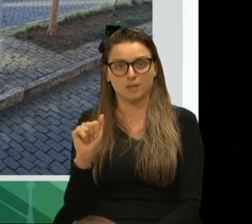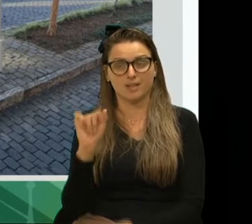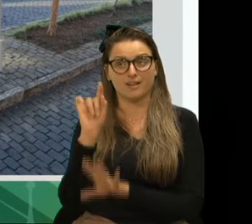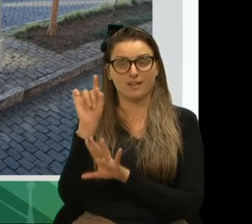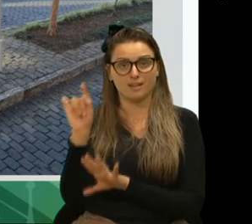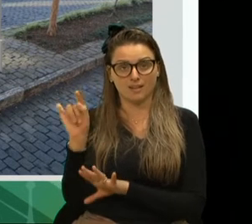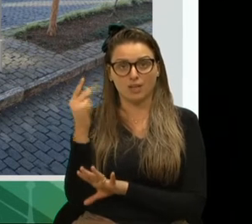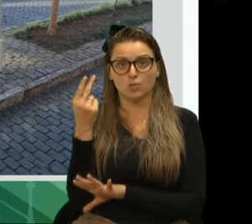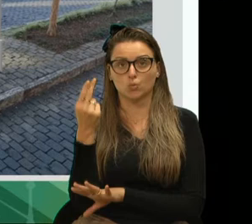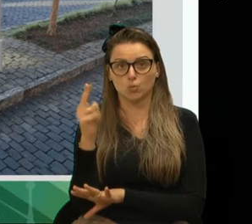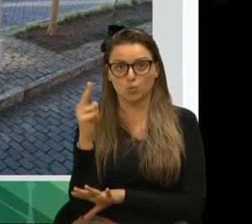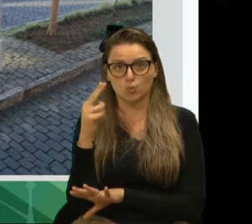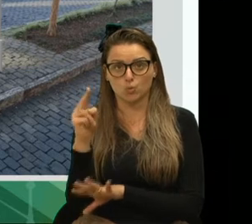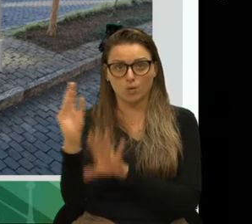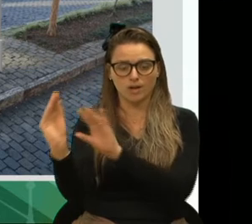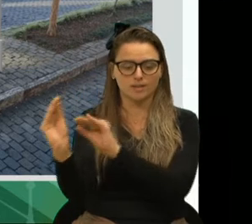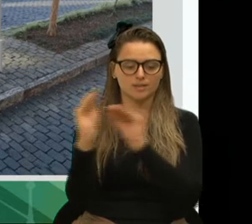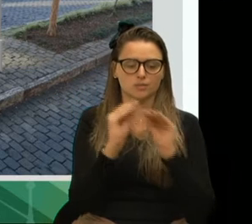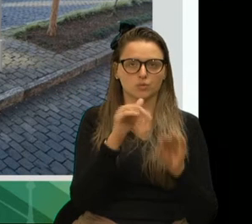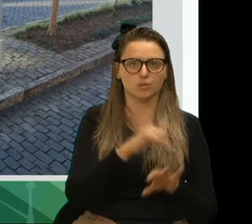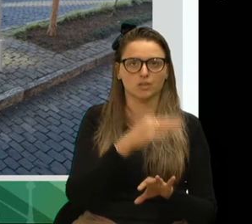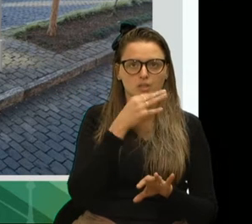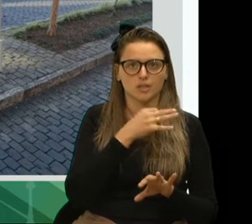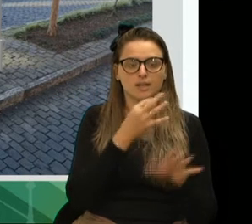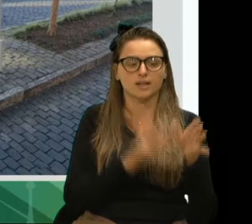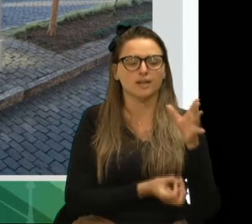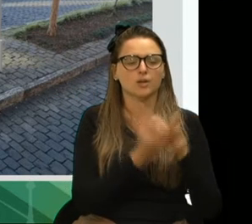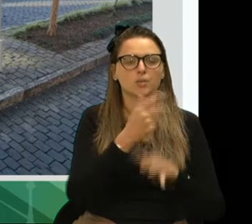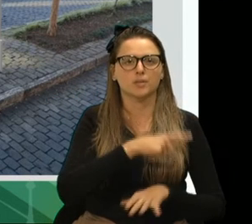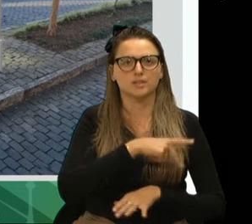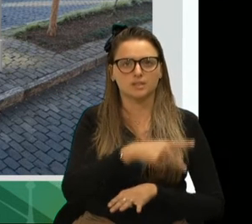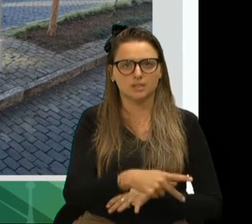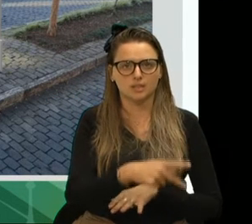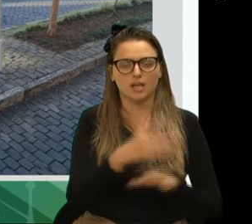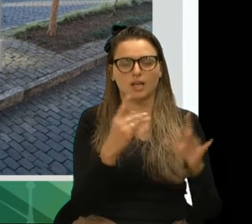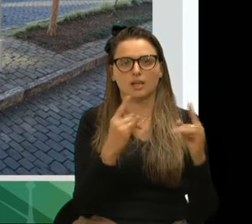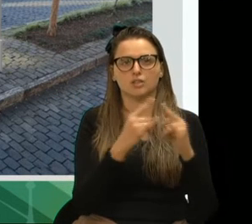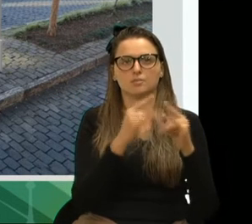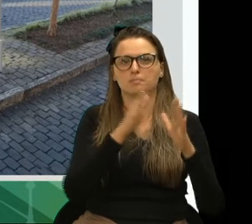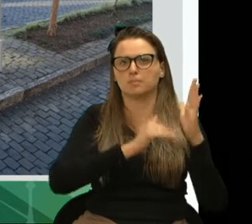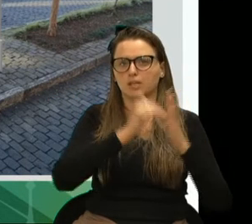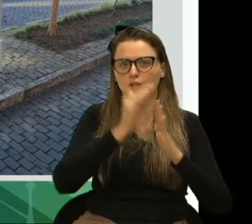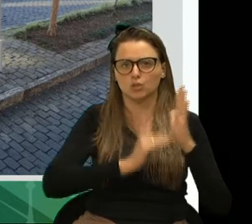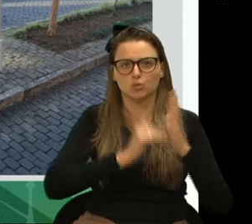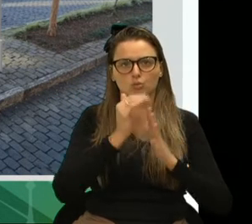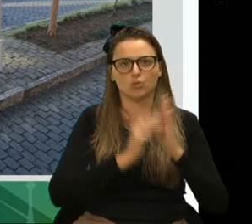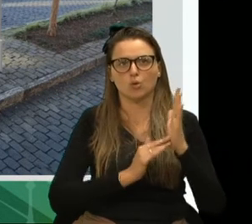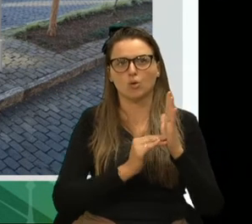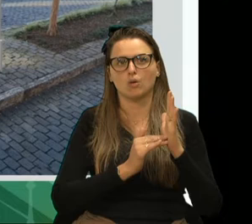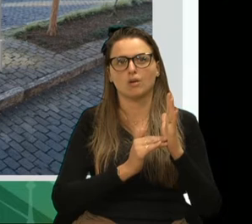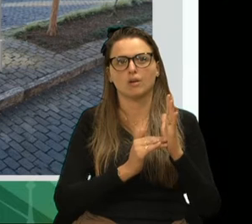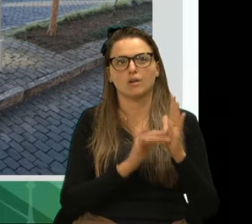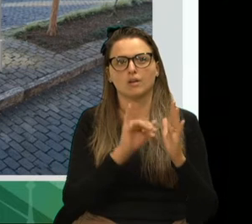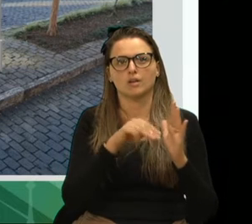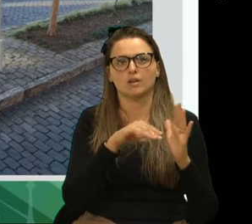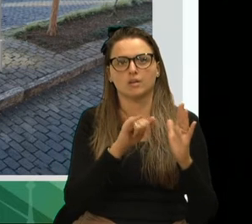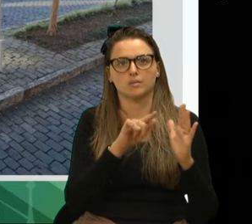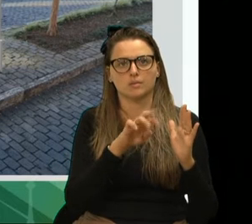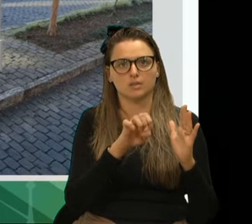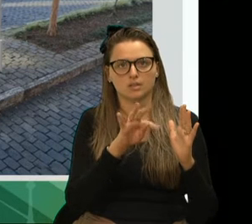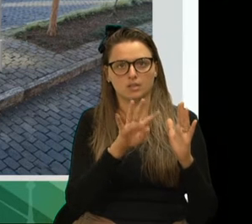se estabeleceu em Caxias, pintou todos os presidentes do Clube Juvenil, pintou a imigração italiana, pintou muitos casarios, mas